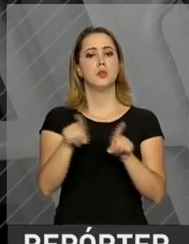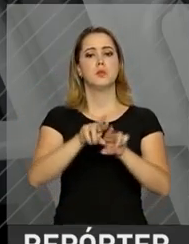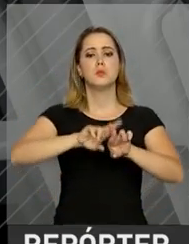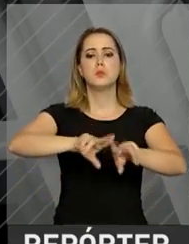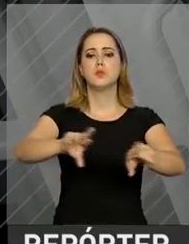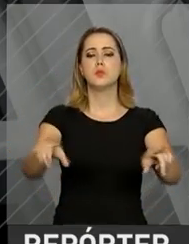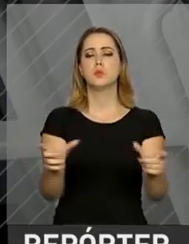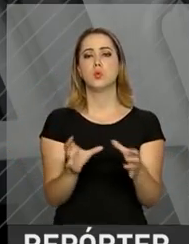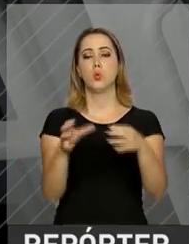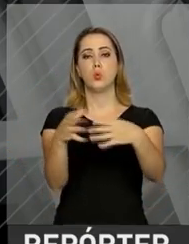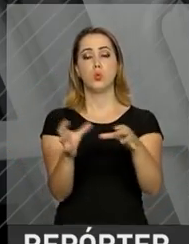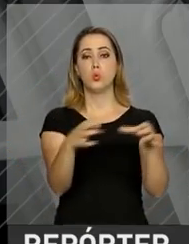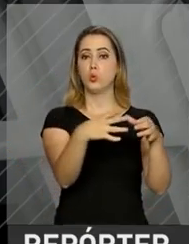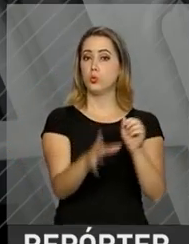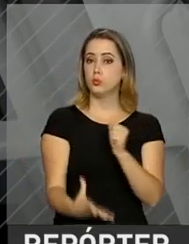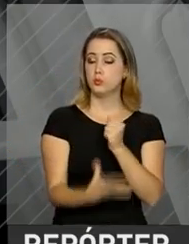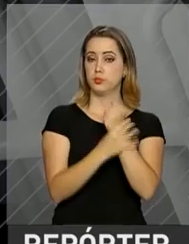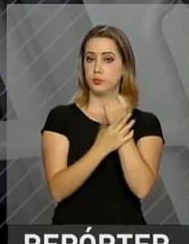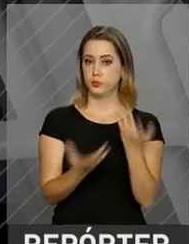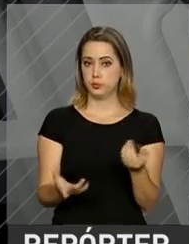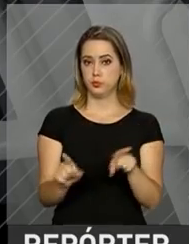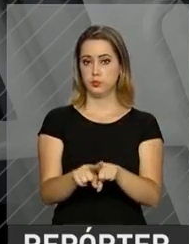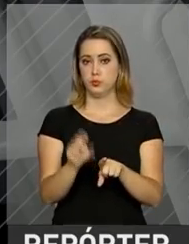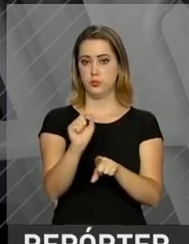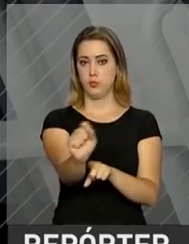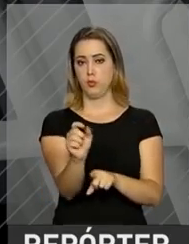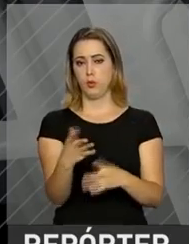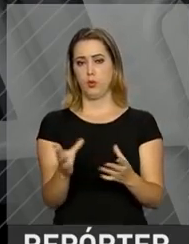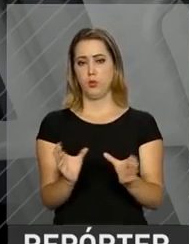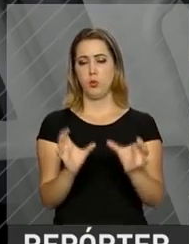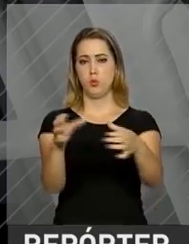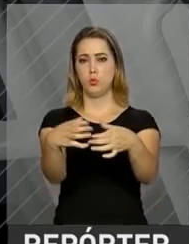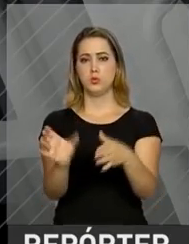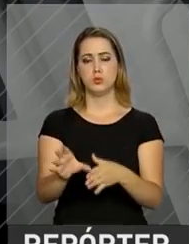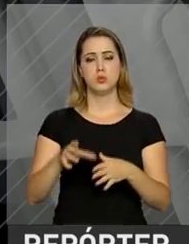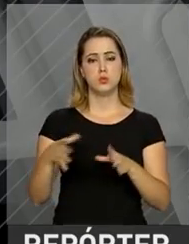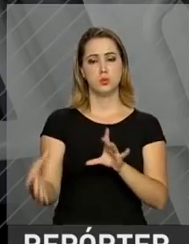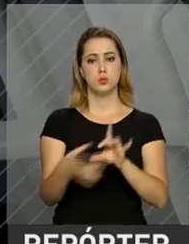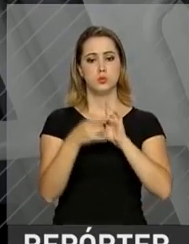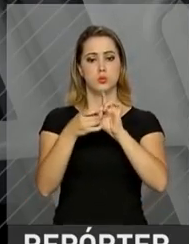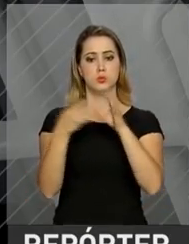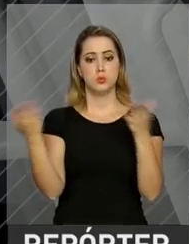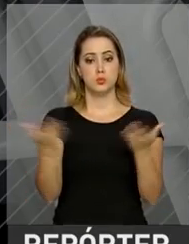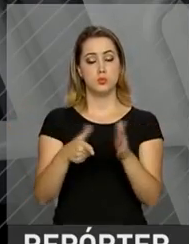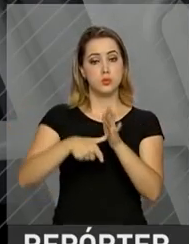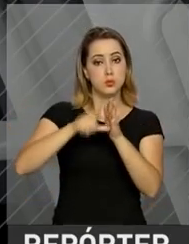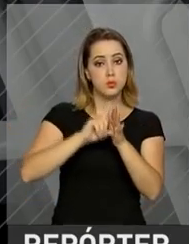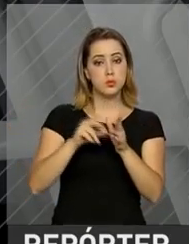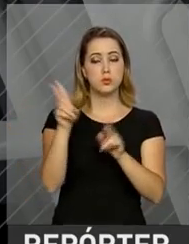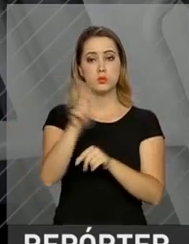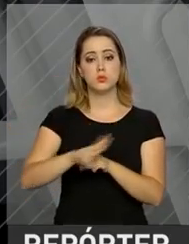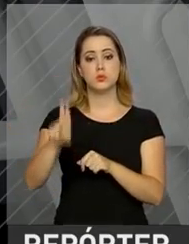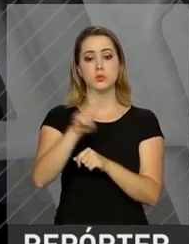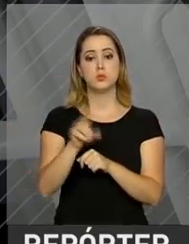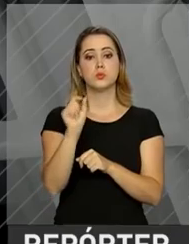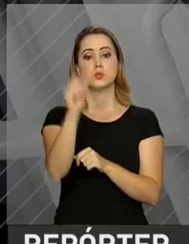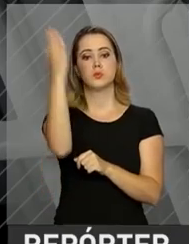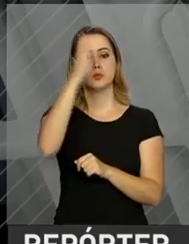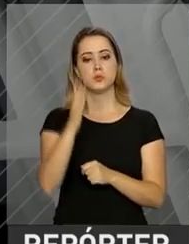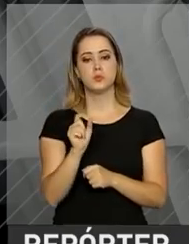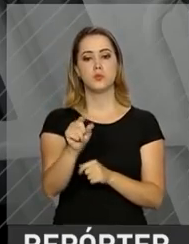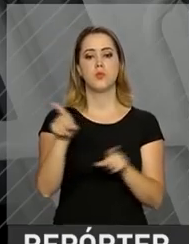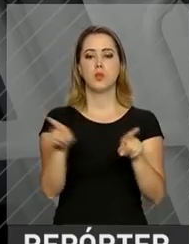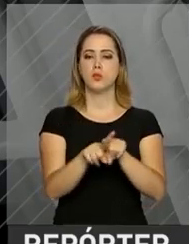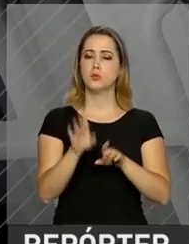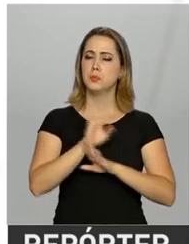inteligência e agentes penitenciários os centros integrados de comando e controle usados nos grandes eventos sediados pelo Brasil também